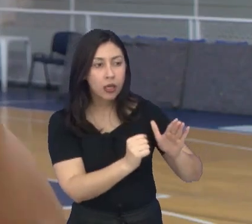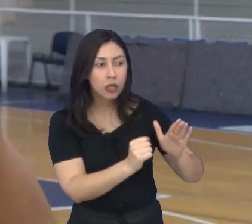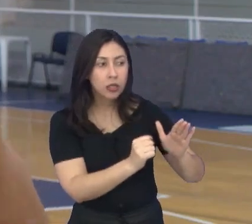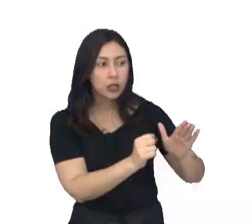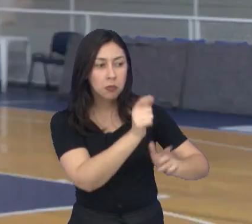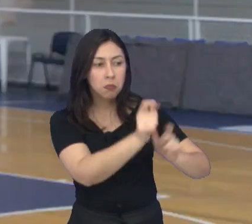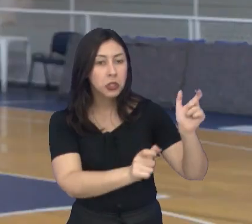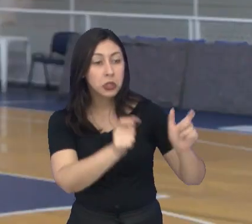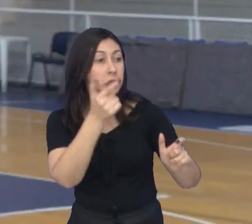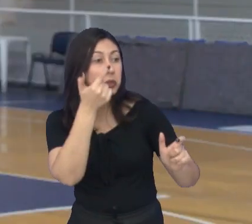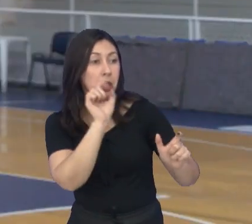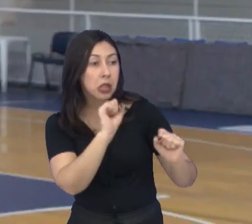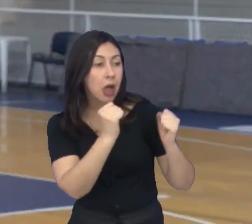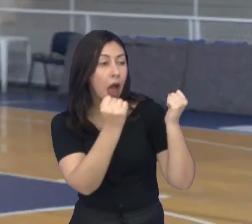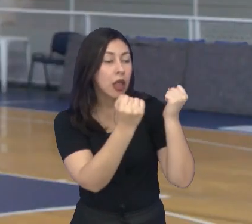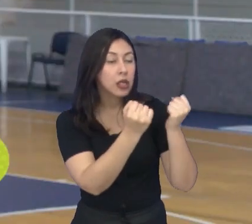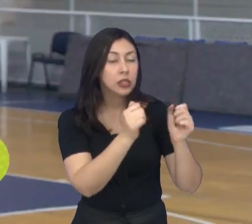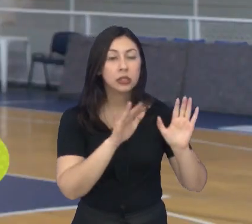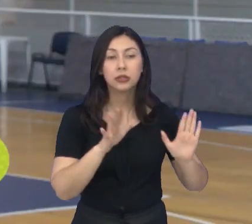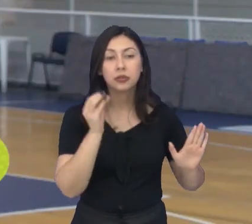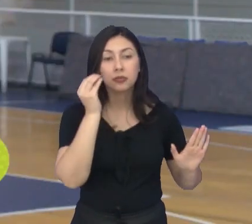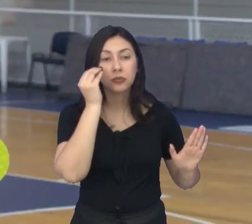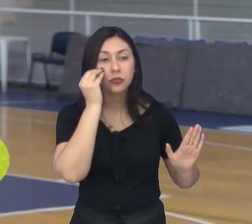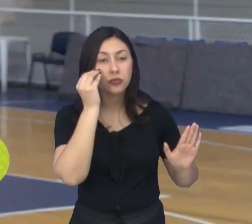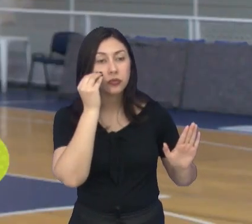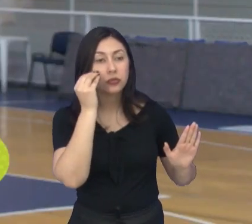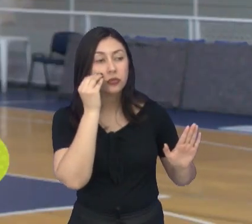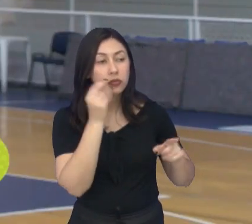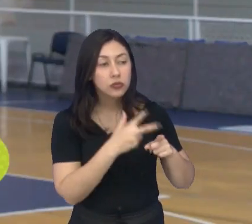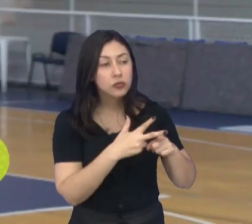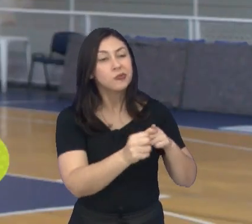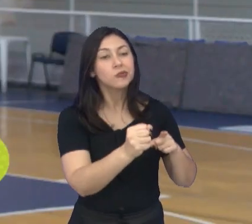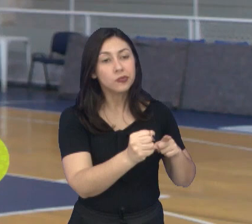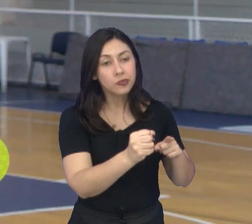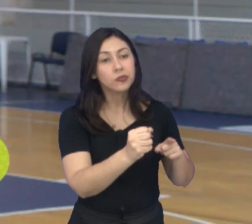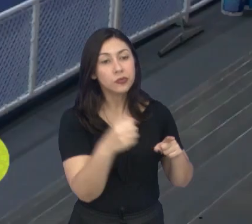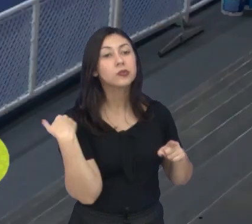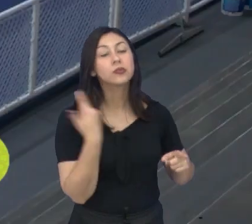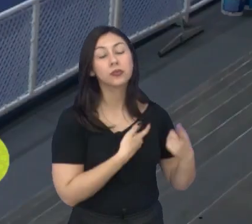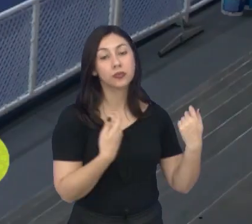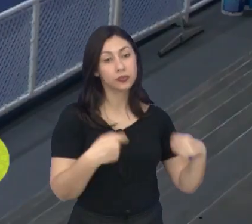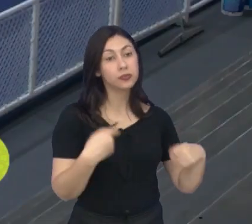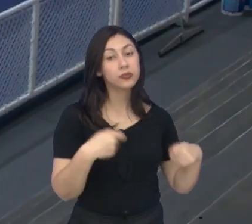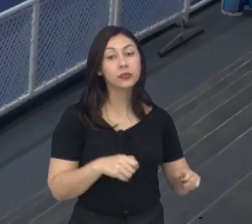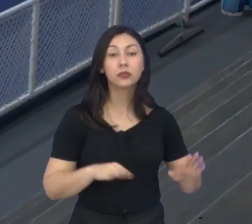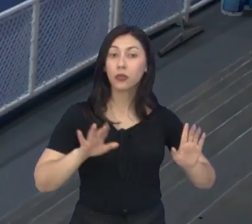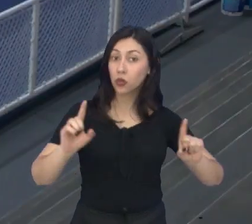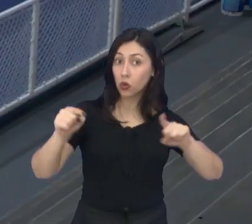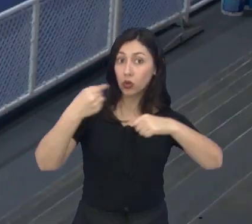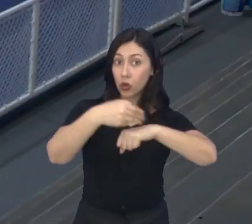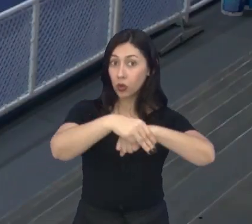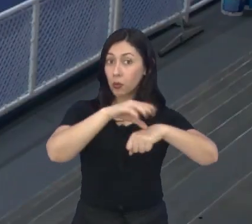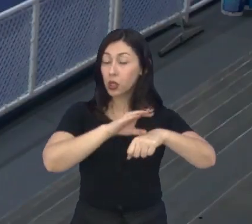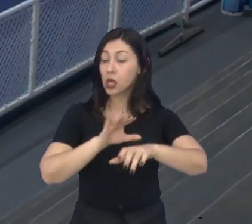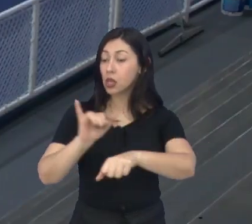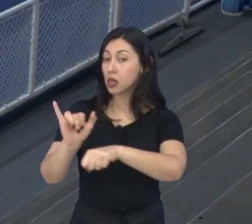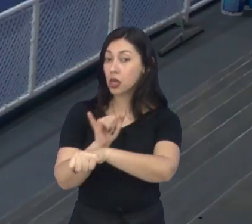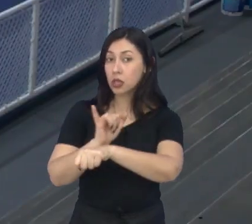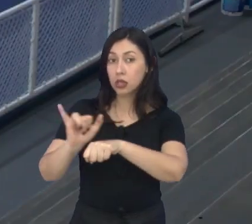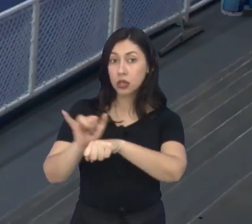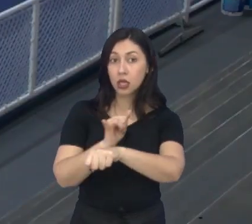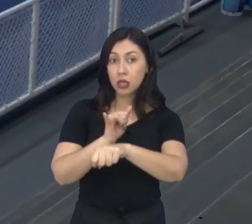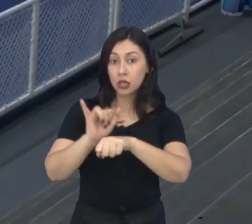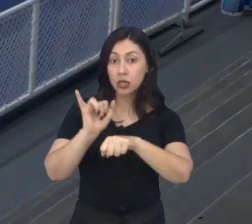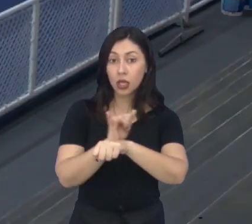para defender e procurar essa vitória que a gente está precisando. Contra o Mogi, a estratégia do São José será